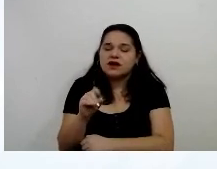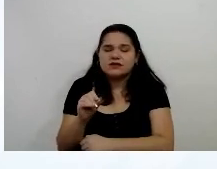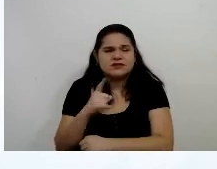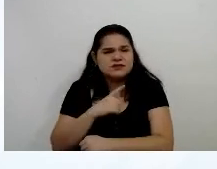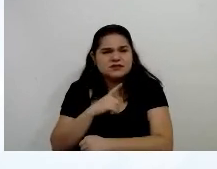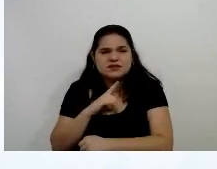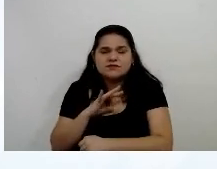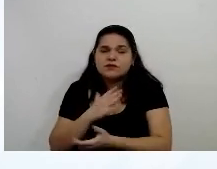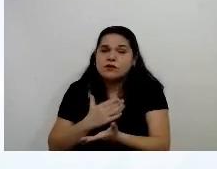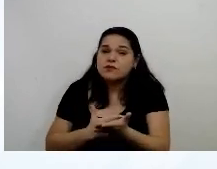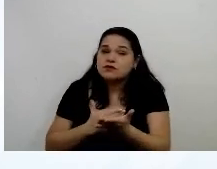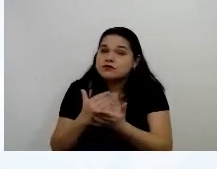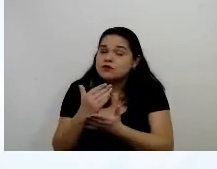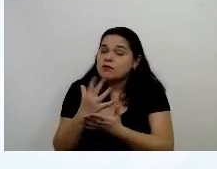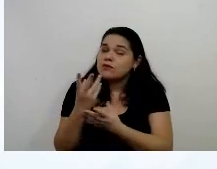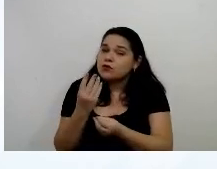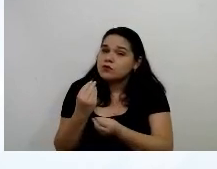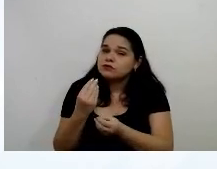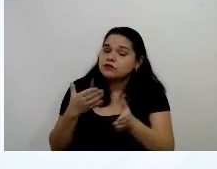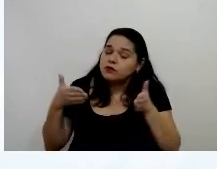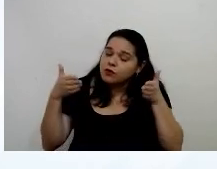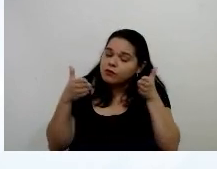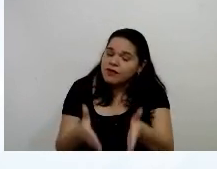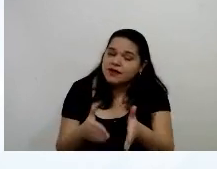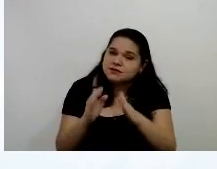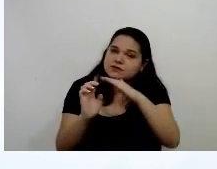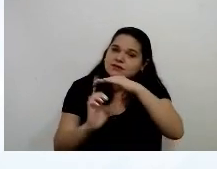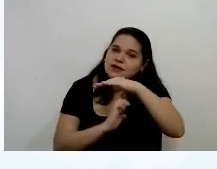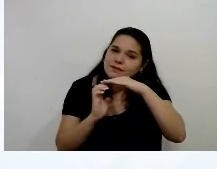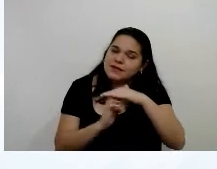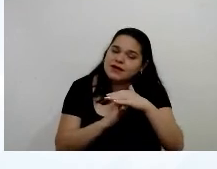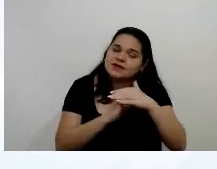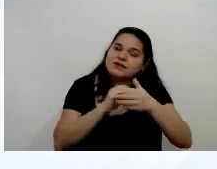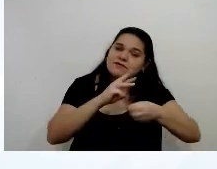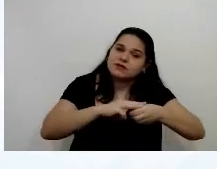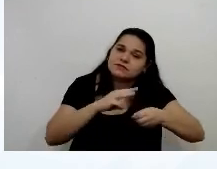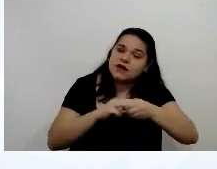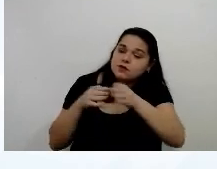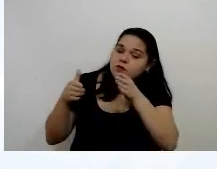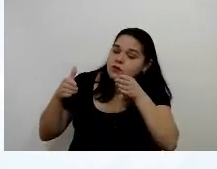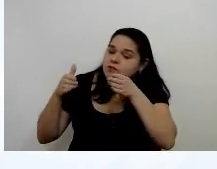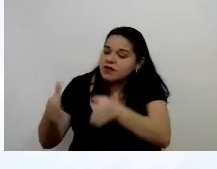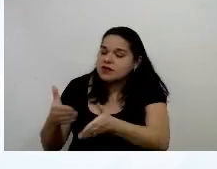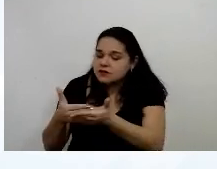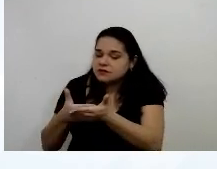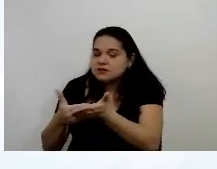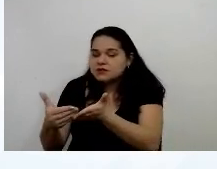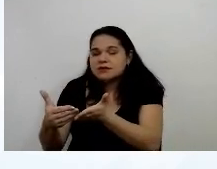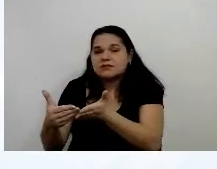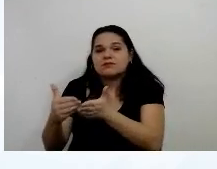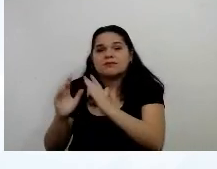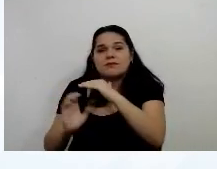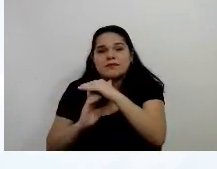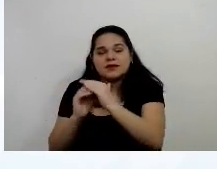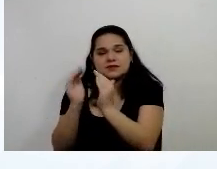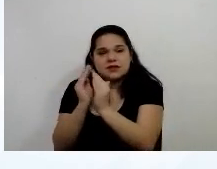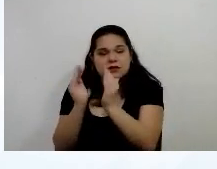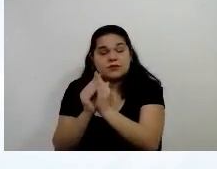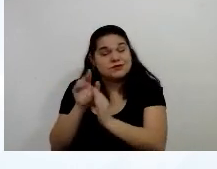da Volkswagen, no início da instalação aqui da Renault. Queria que o nosso companheiro Grilo fizesse um